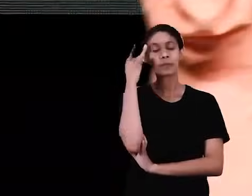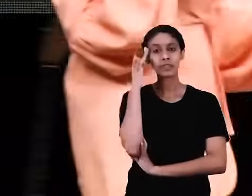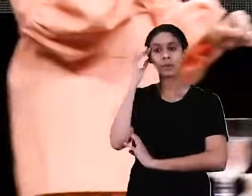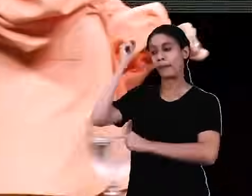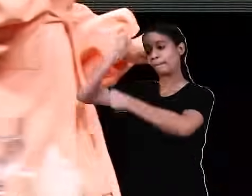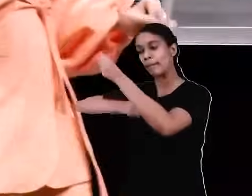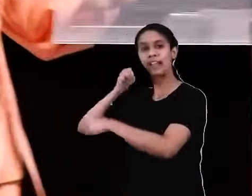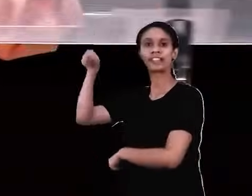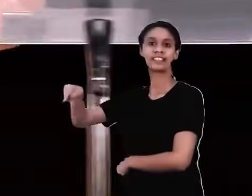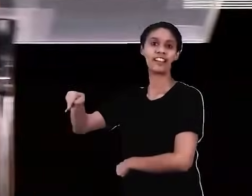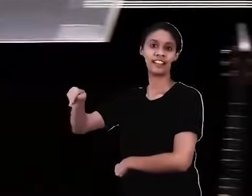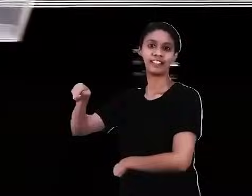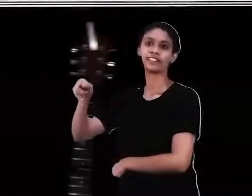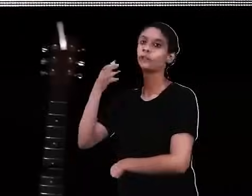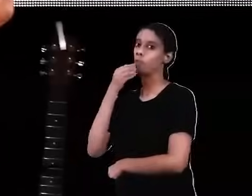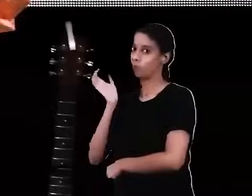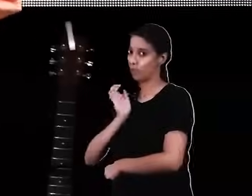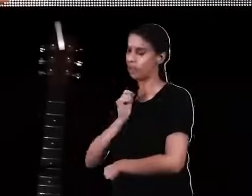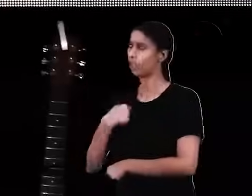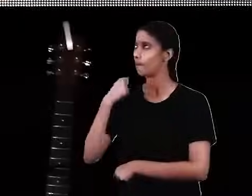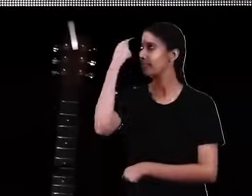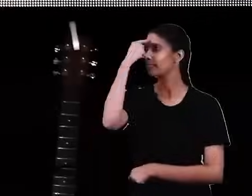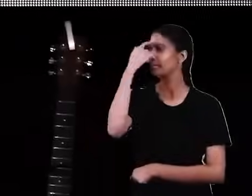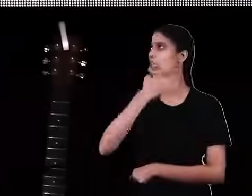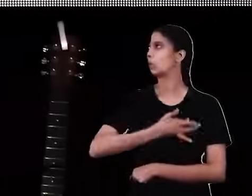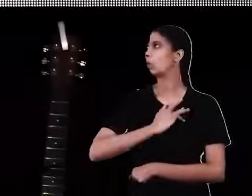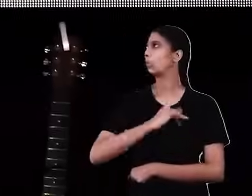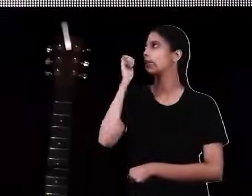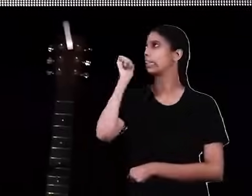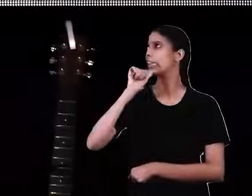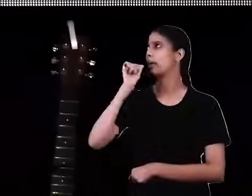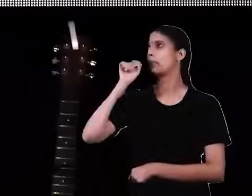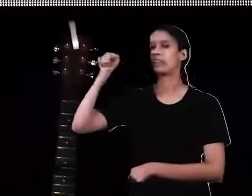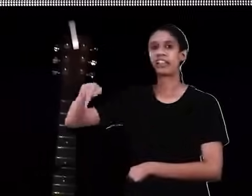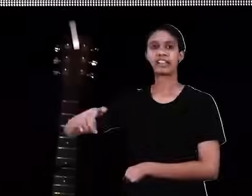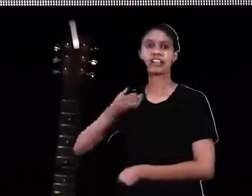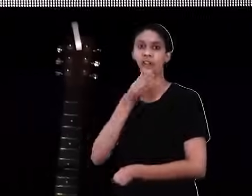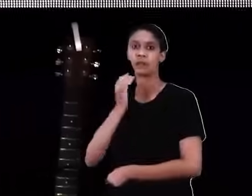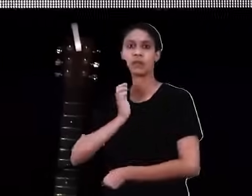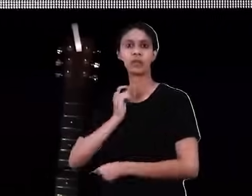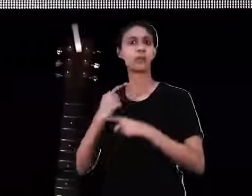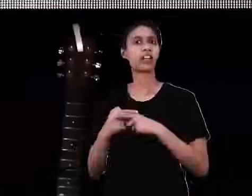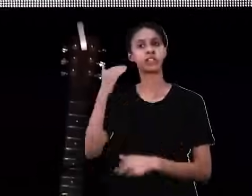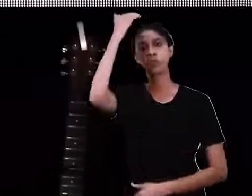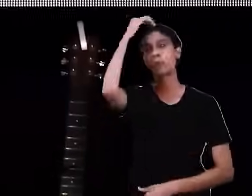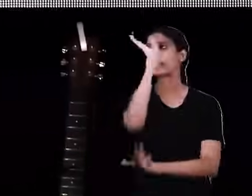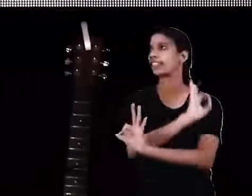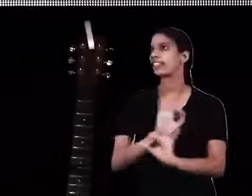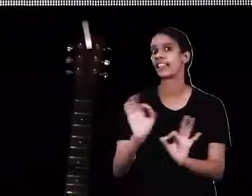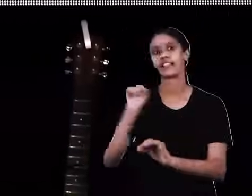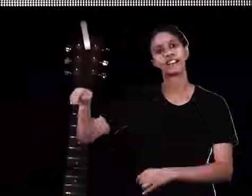para matar. Eu fico pensando, coitada da mulher de Nabal, é ou não é? A mulher não ter culpa de nada, um